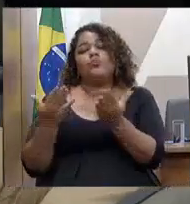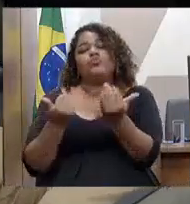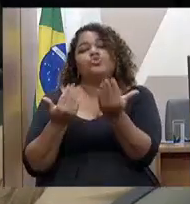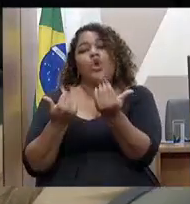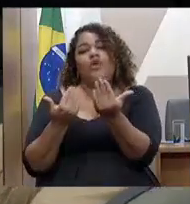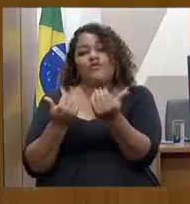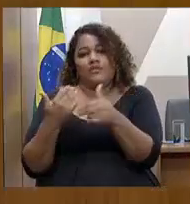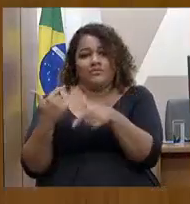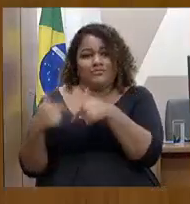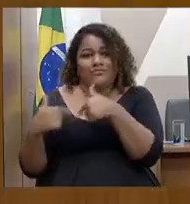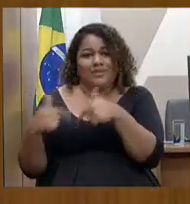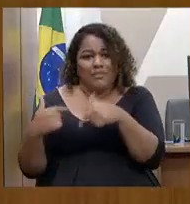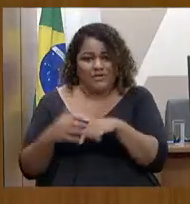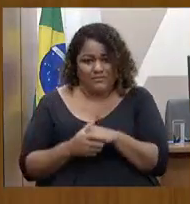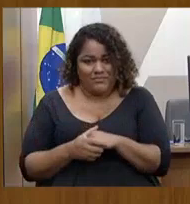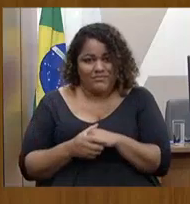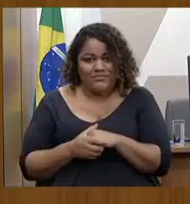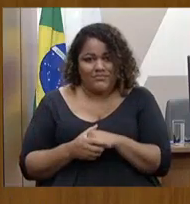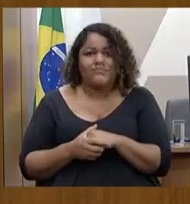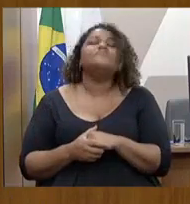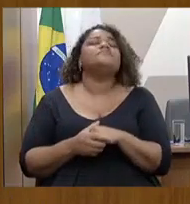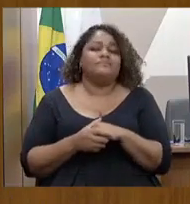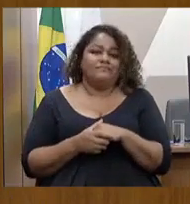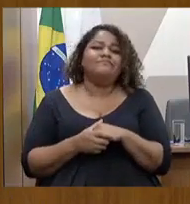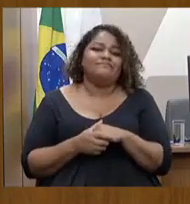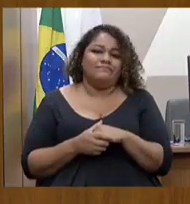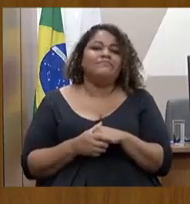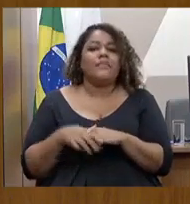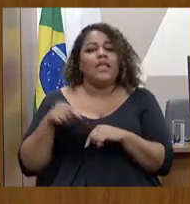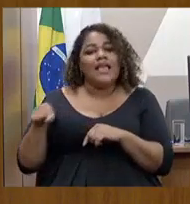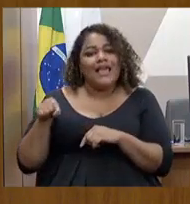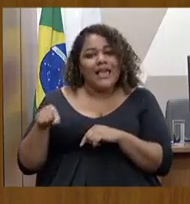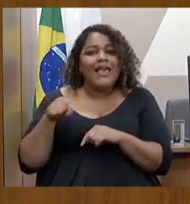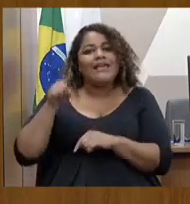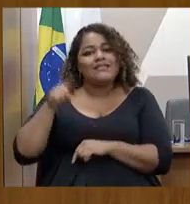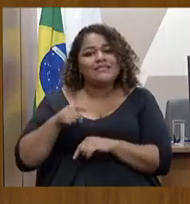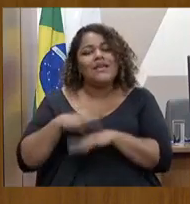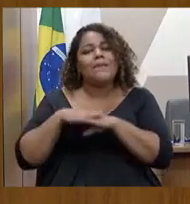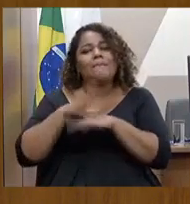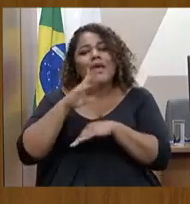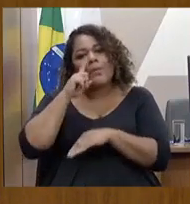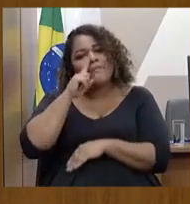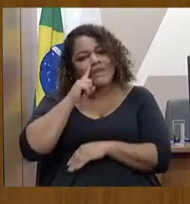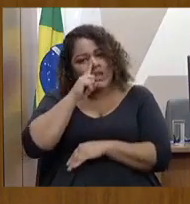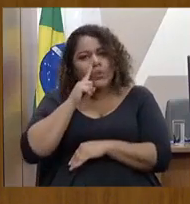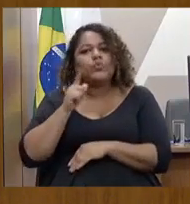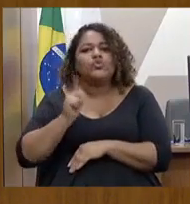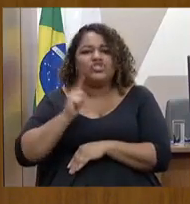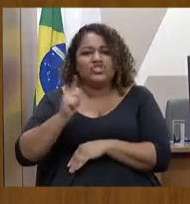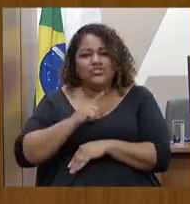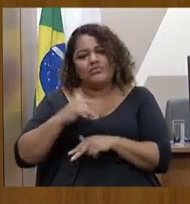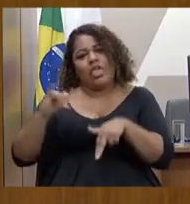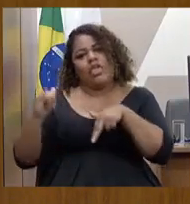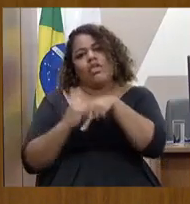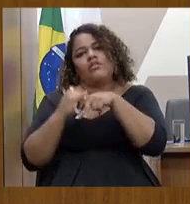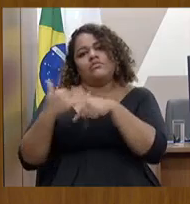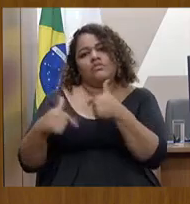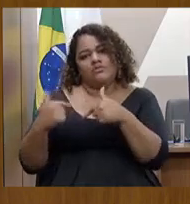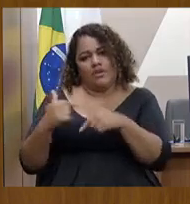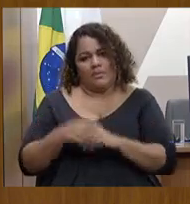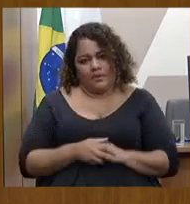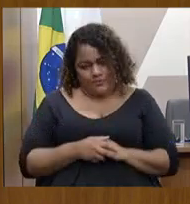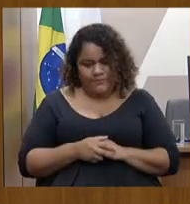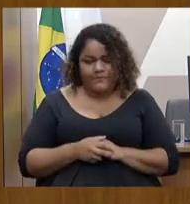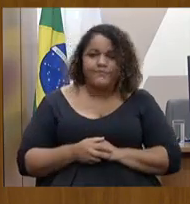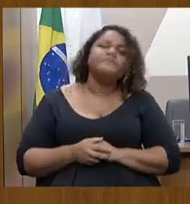acidentes típicos de trabalho outra relação que nós podemos estabelecer com esses dados é que ele tem